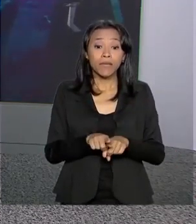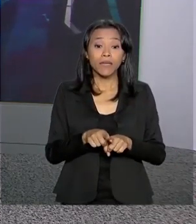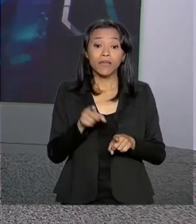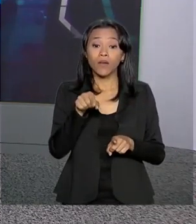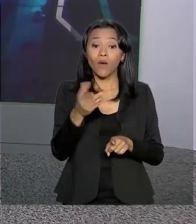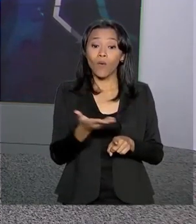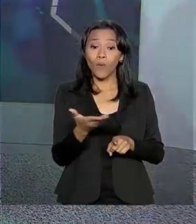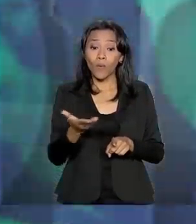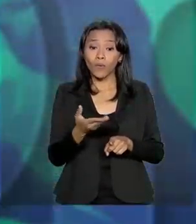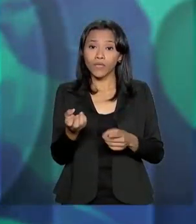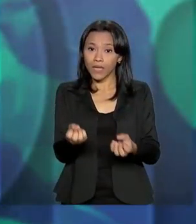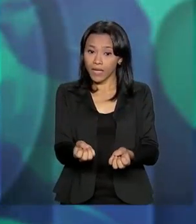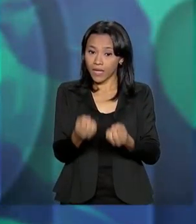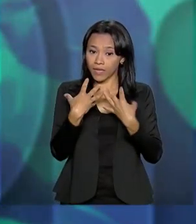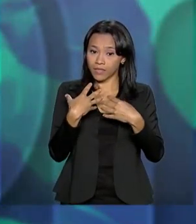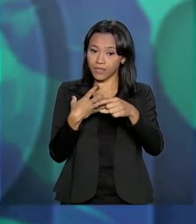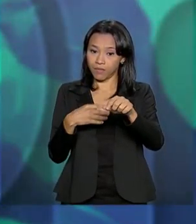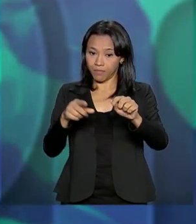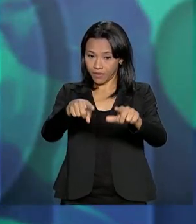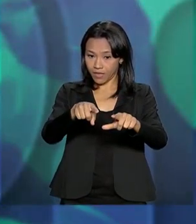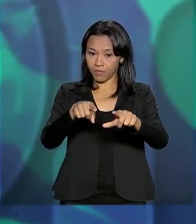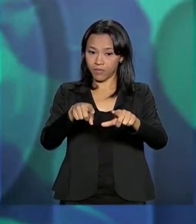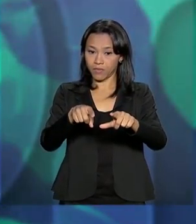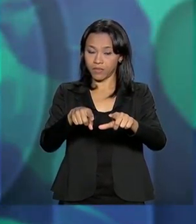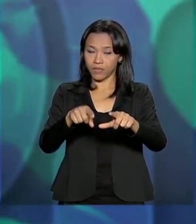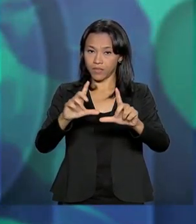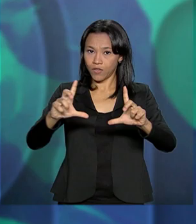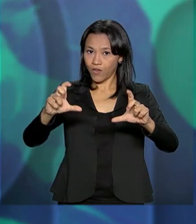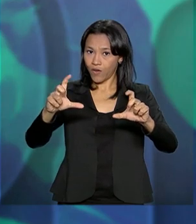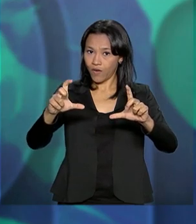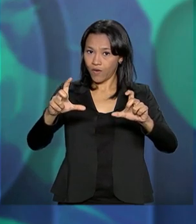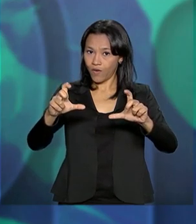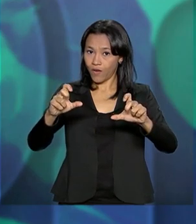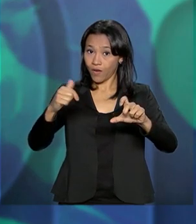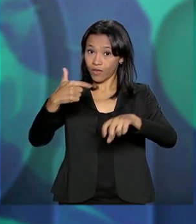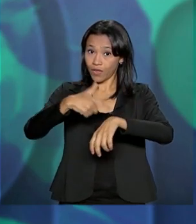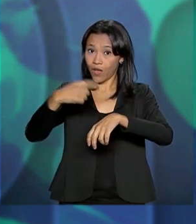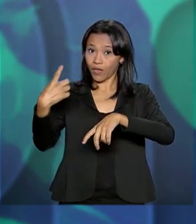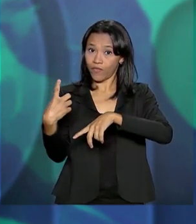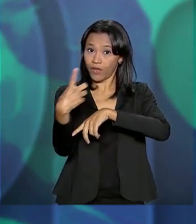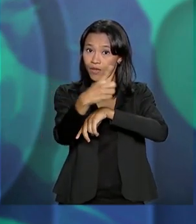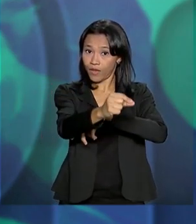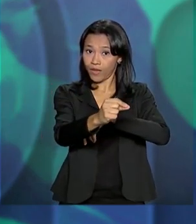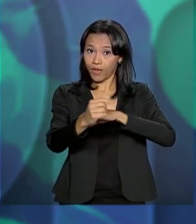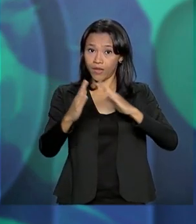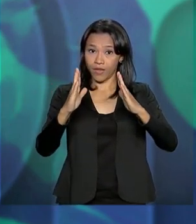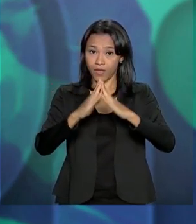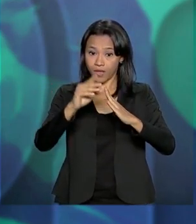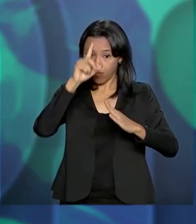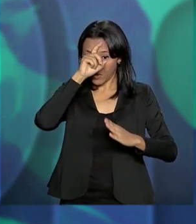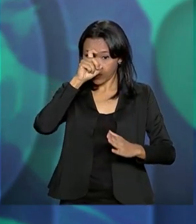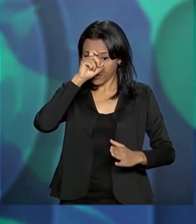do presidente Jair Bolsonaro durante a sua alta hospitalar.